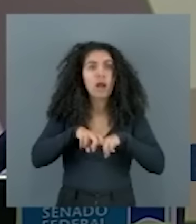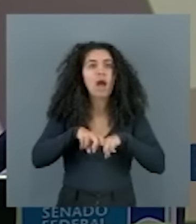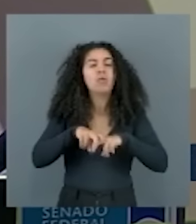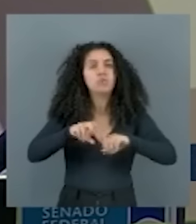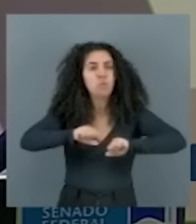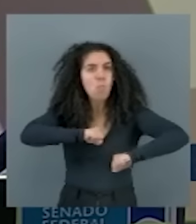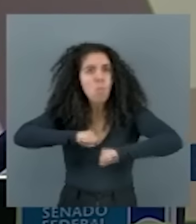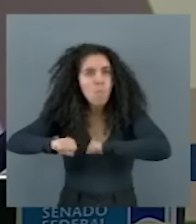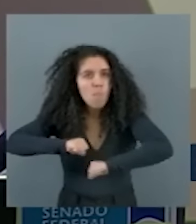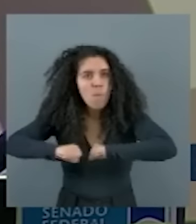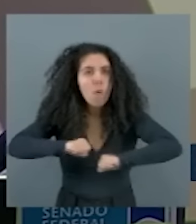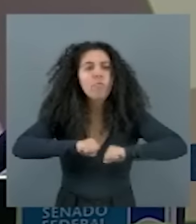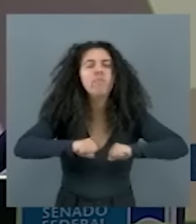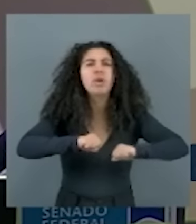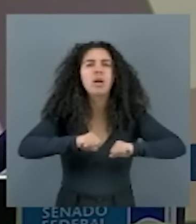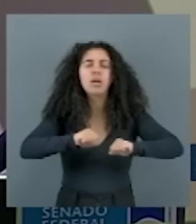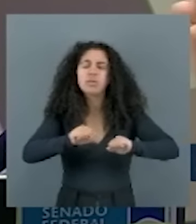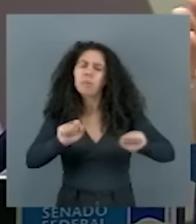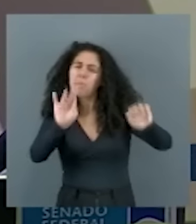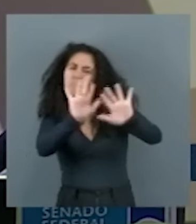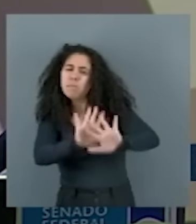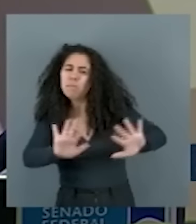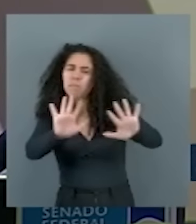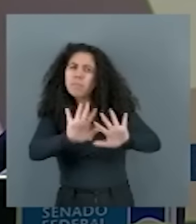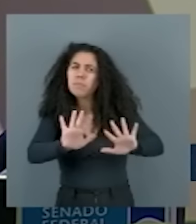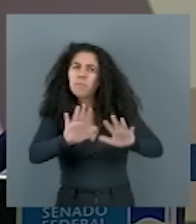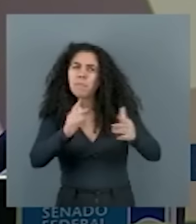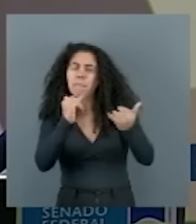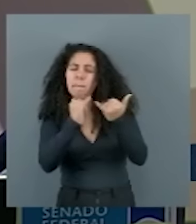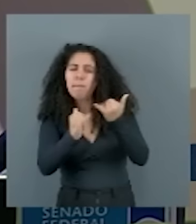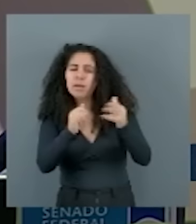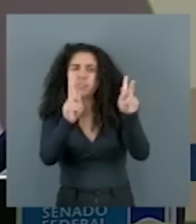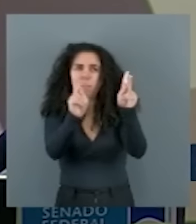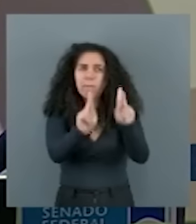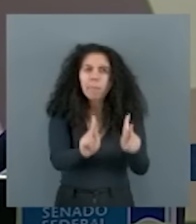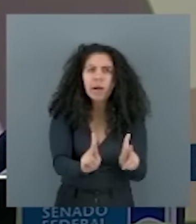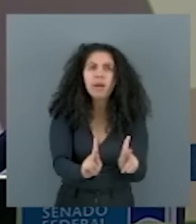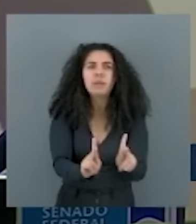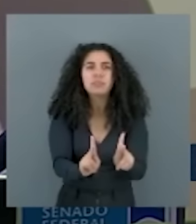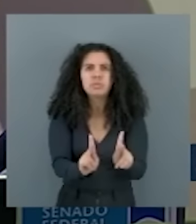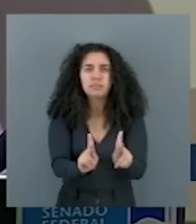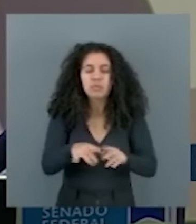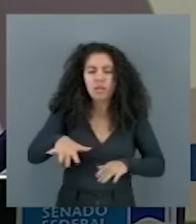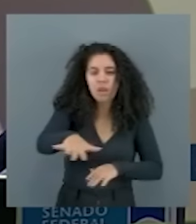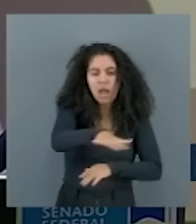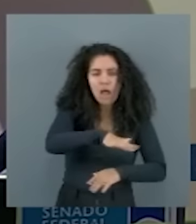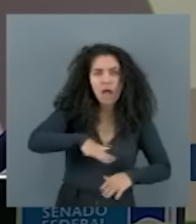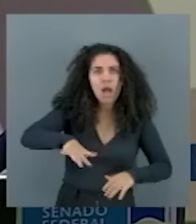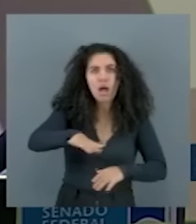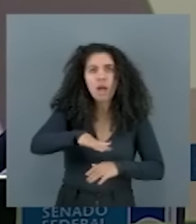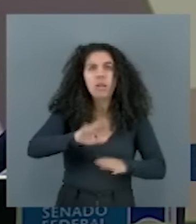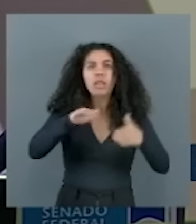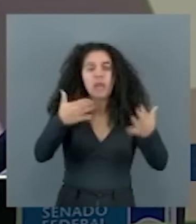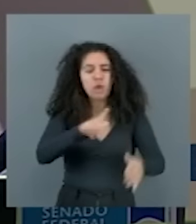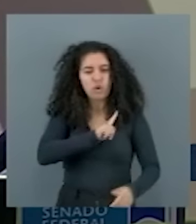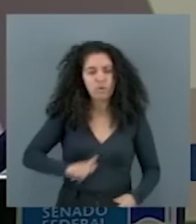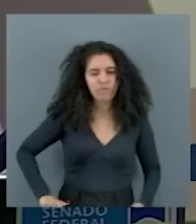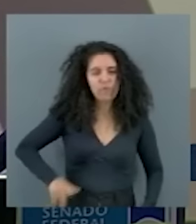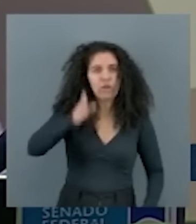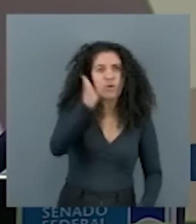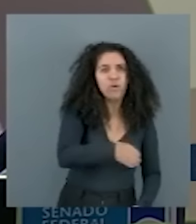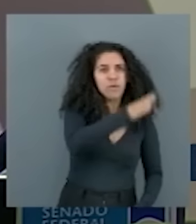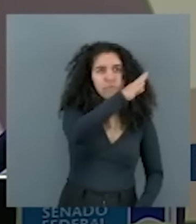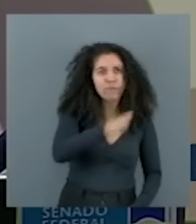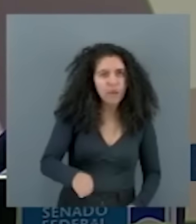movimento que parecia ser pacífico no âmbito do parlamento, o governo veta, o parlamento derruba